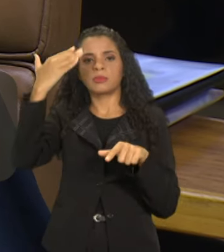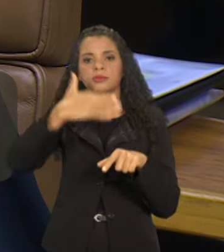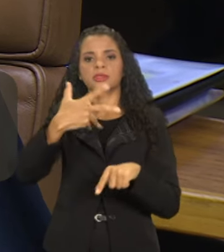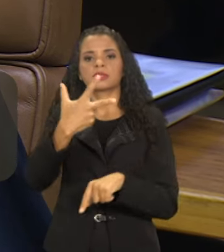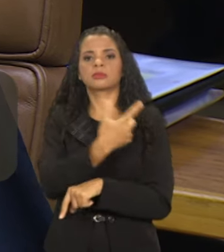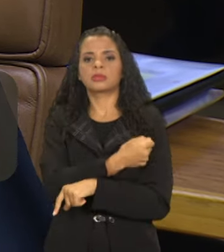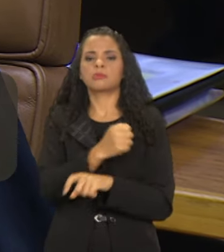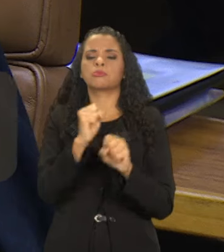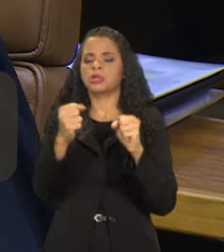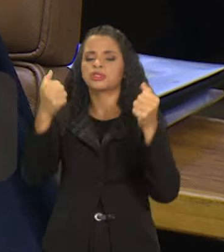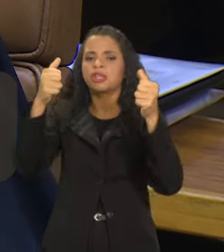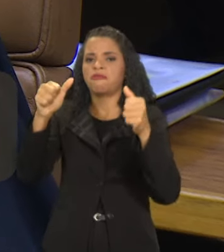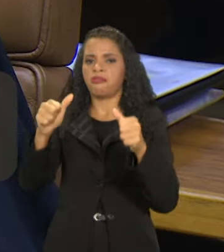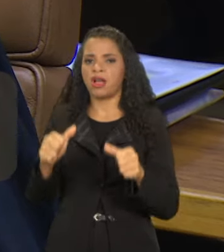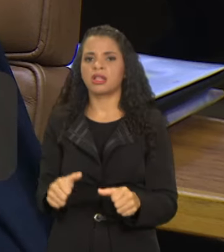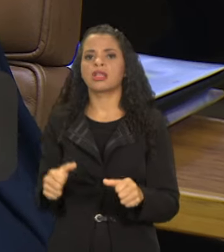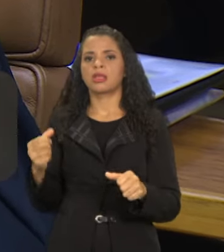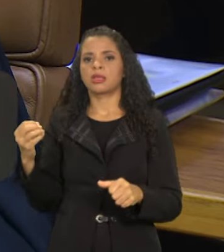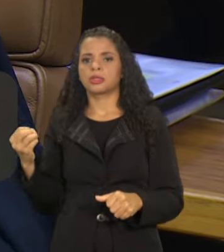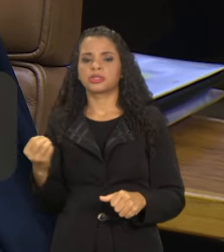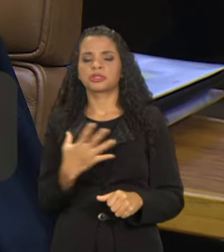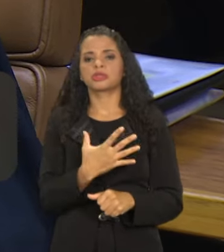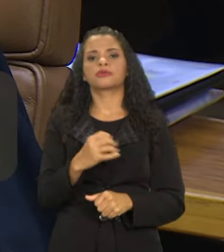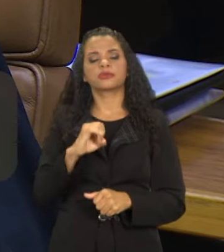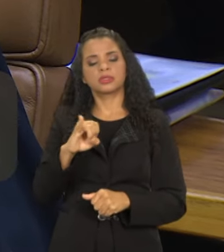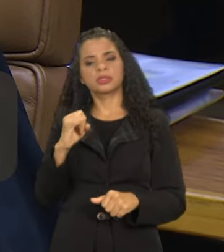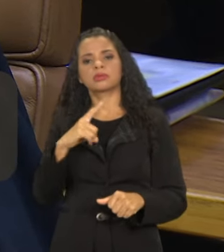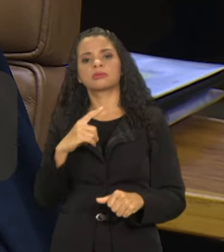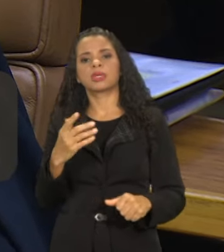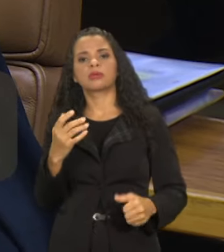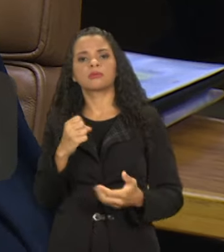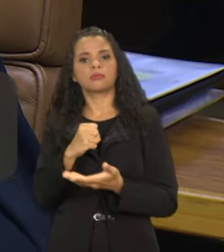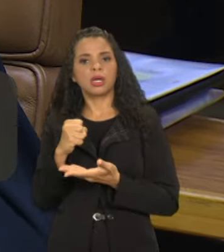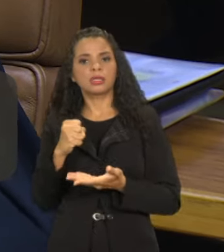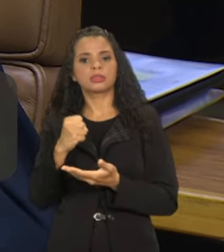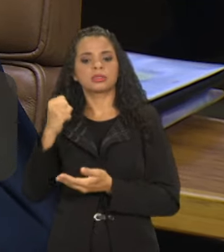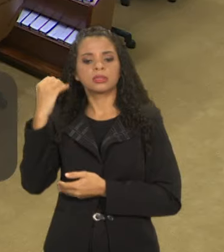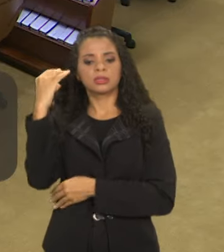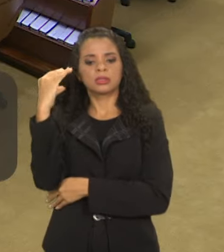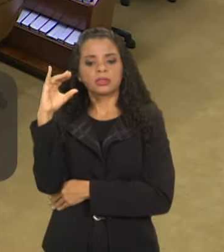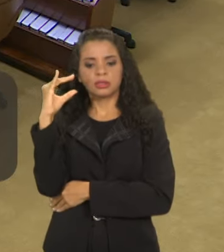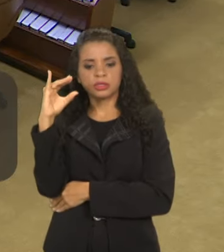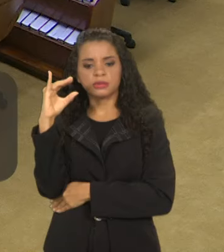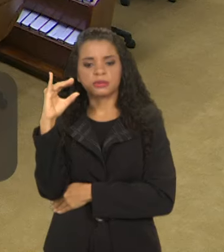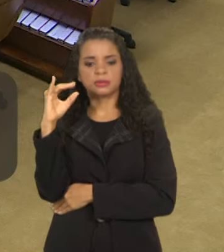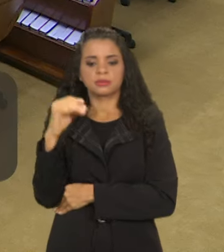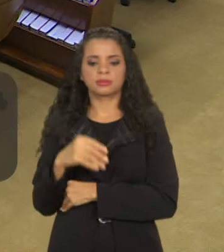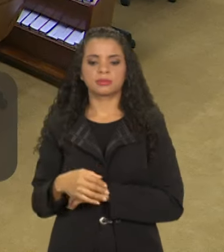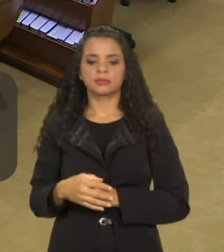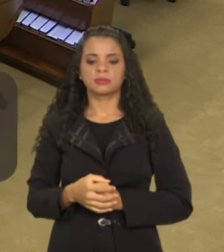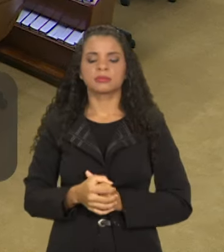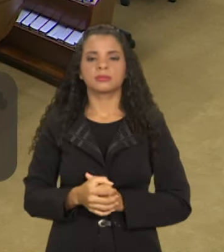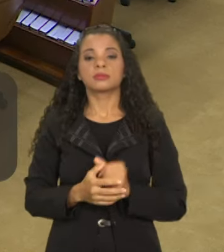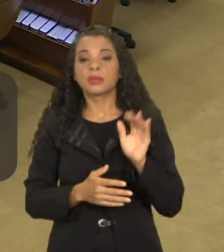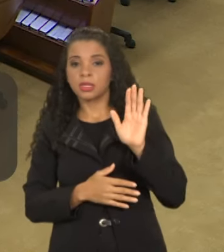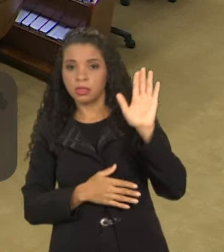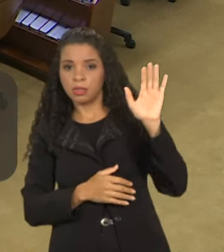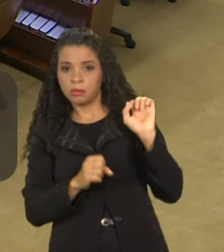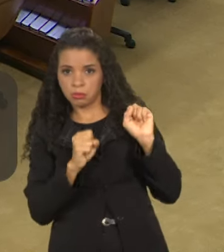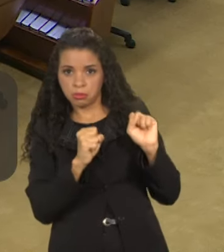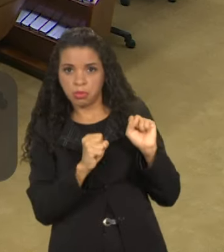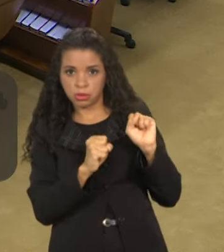autoridades administrativas, desde que fundada em critérios científicos. Ministro Cássio, Vossa Excelência permite uma breve parte para auxiliar a reflexão de